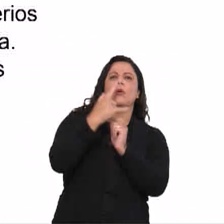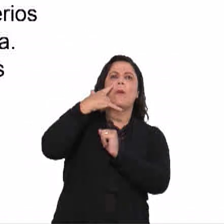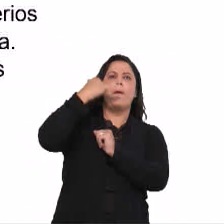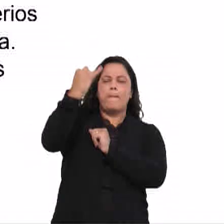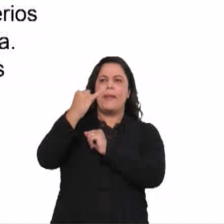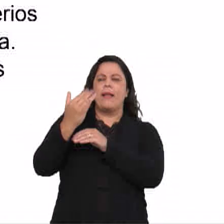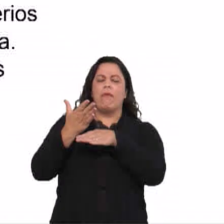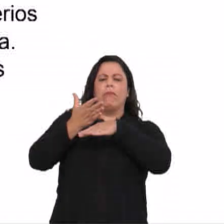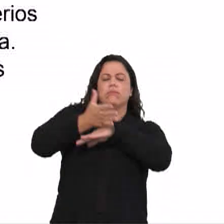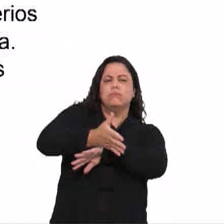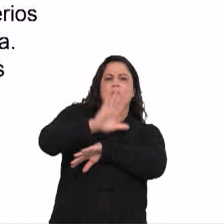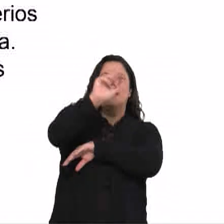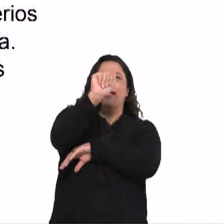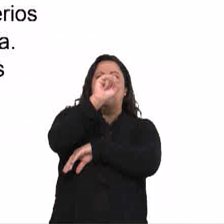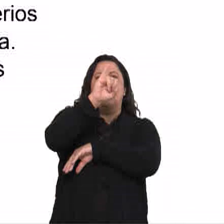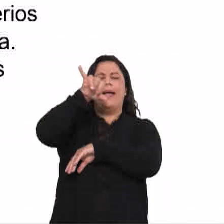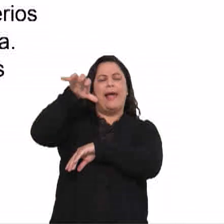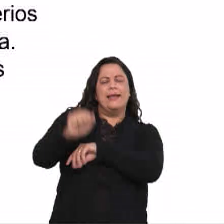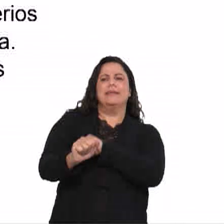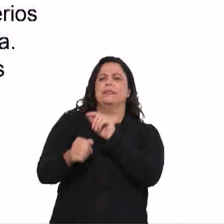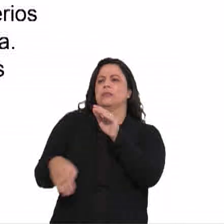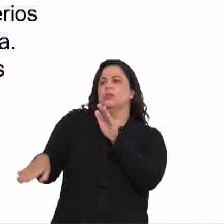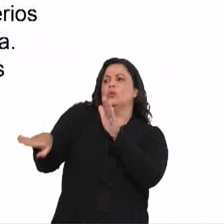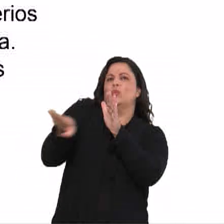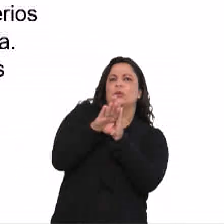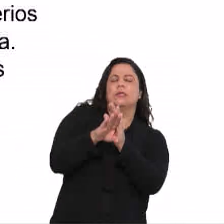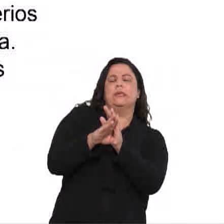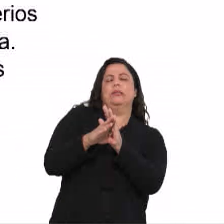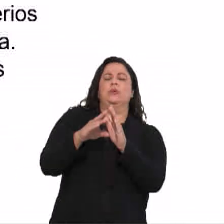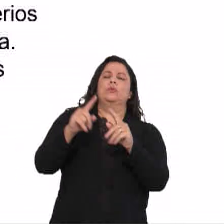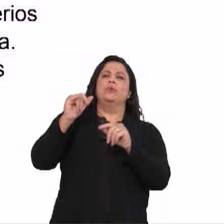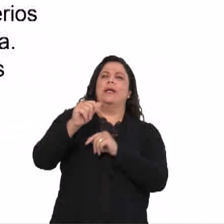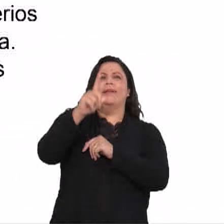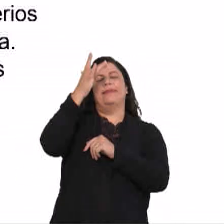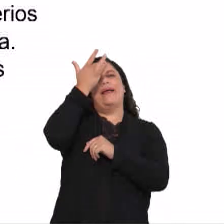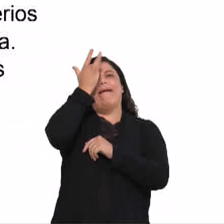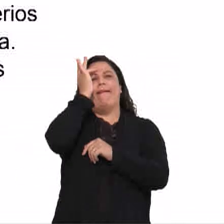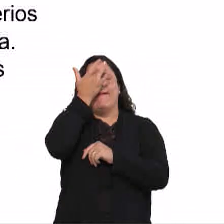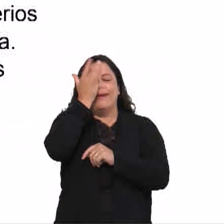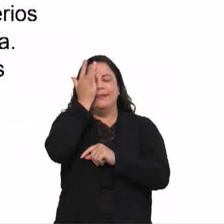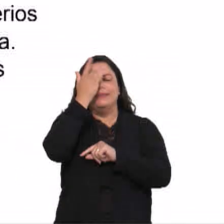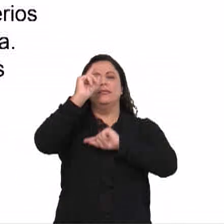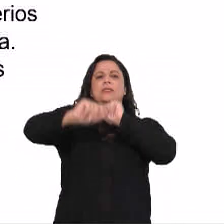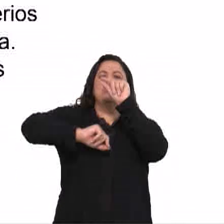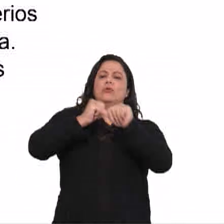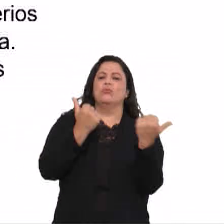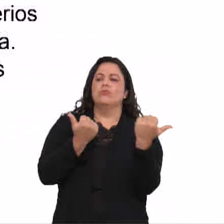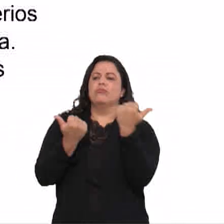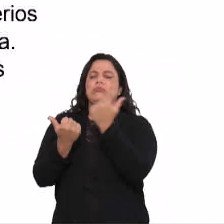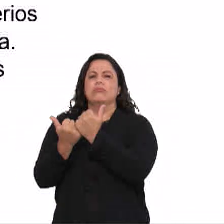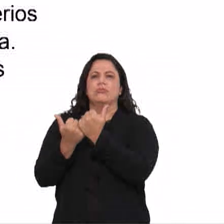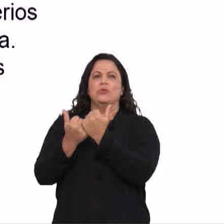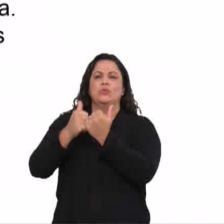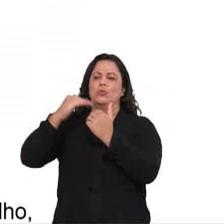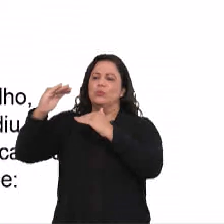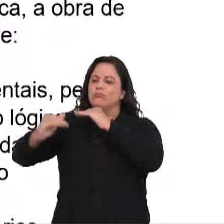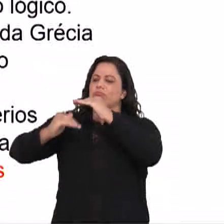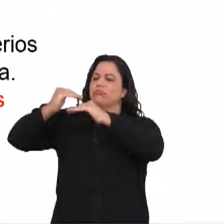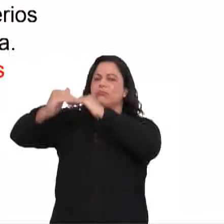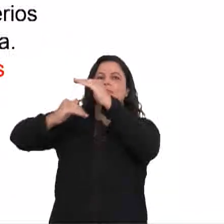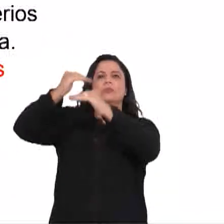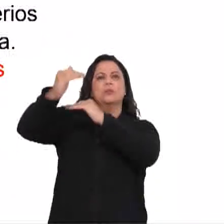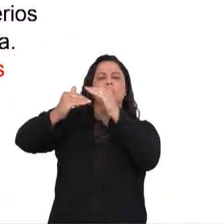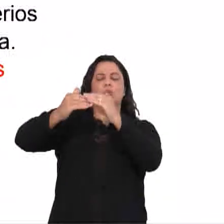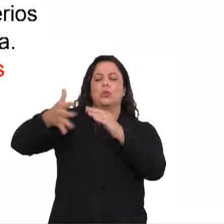Na perspectiva histórica, a obra de Alexandre e de seus sucessores imediatos foi importante por quê? Então, nesse caso aqui,